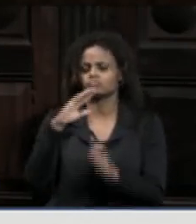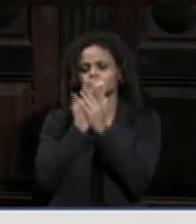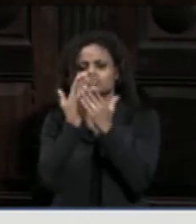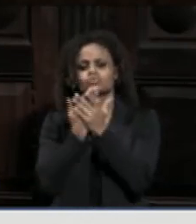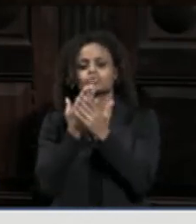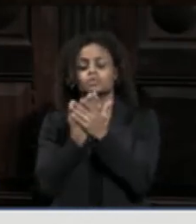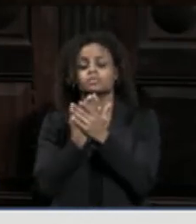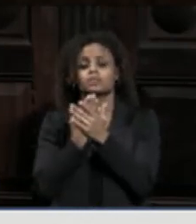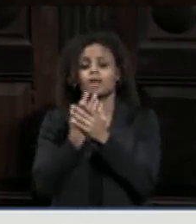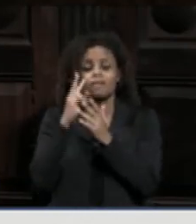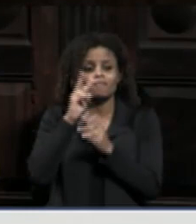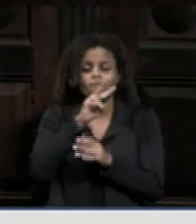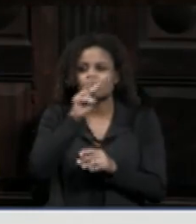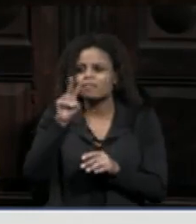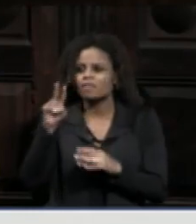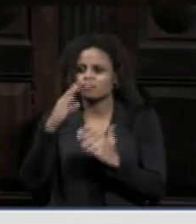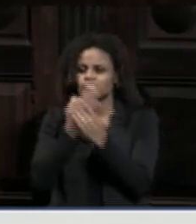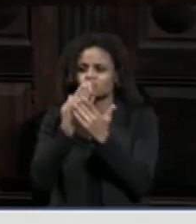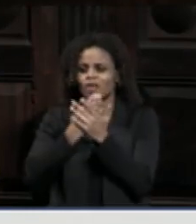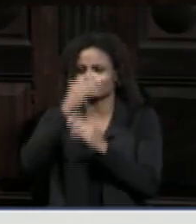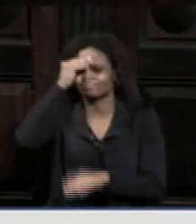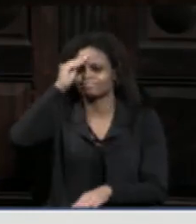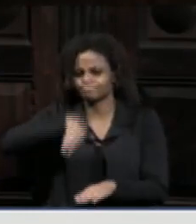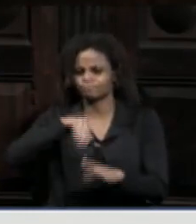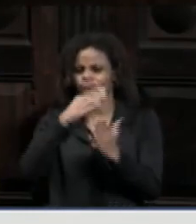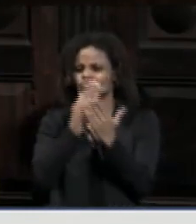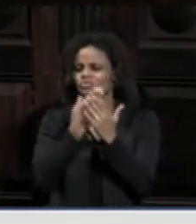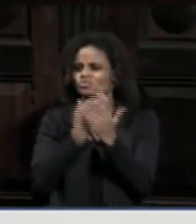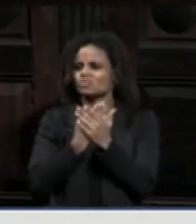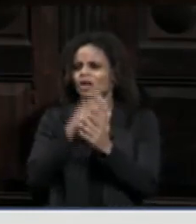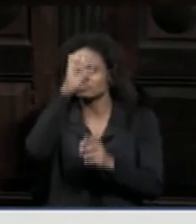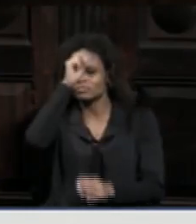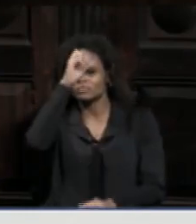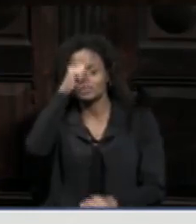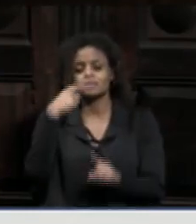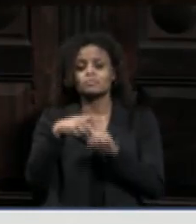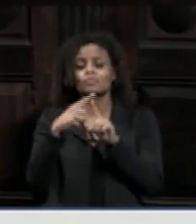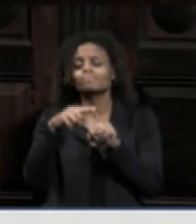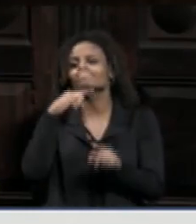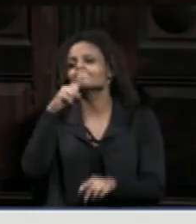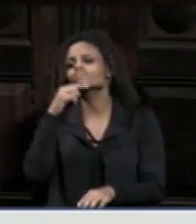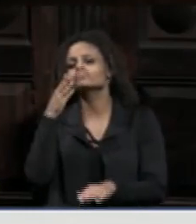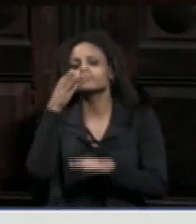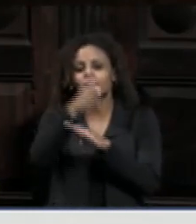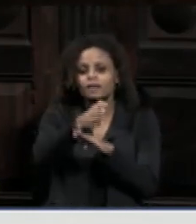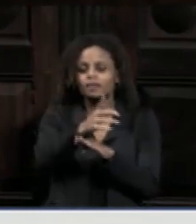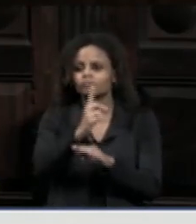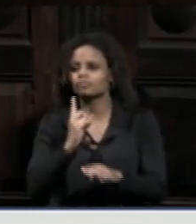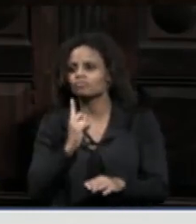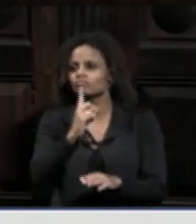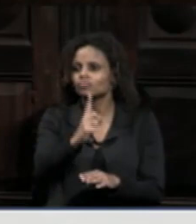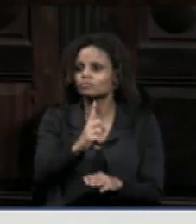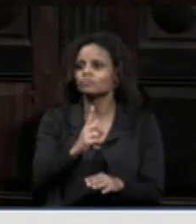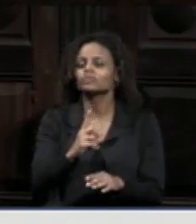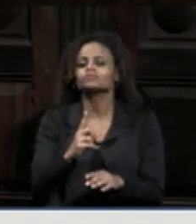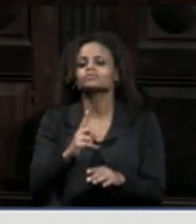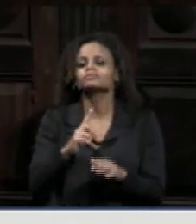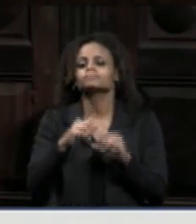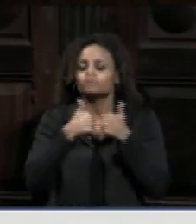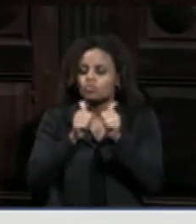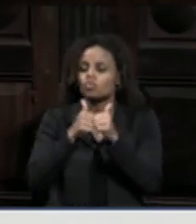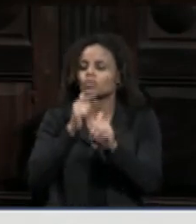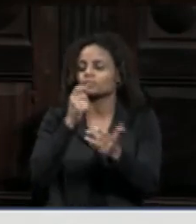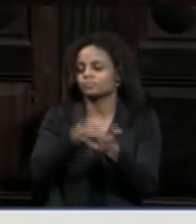estudar, deixam de usufruir deste direito constitucional, porque não têm condições, nem eles nem suas famílias, de assegurar a passagem